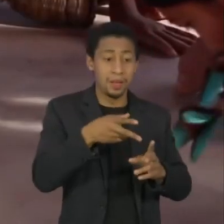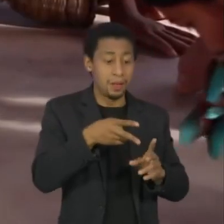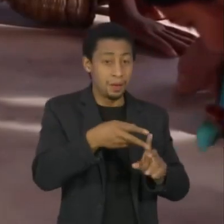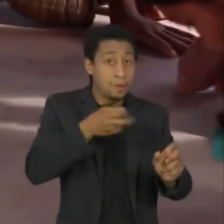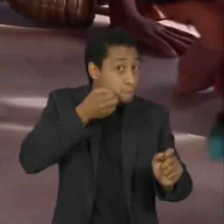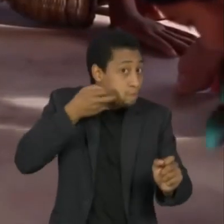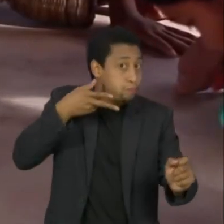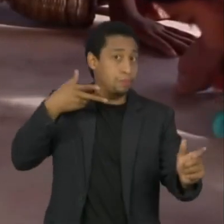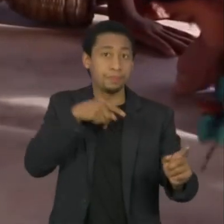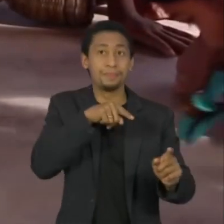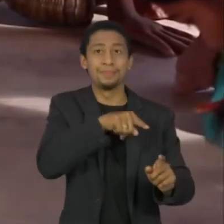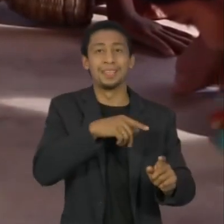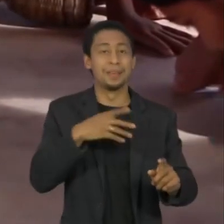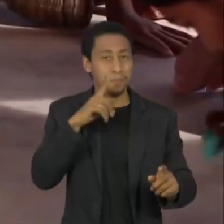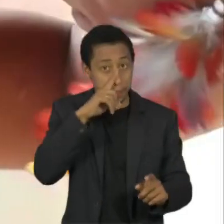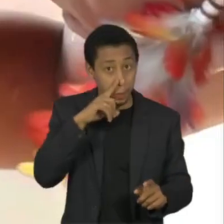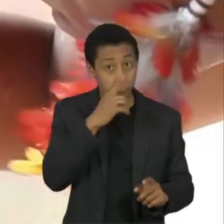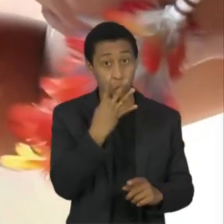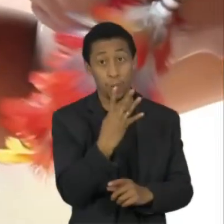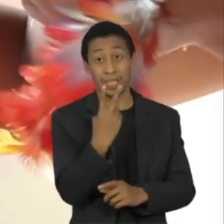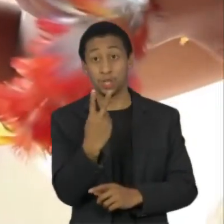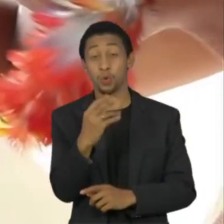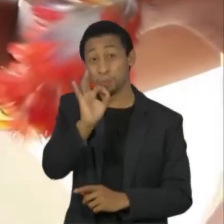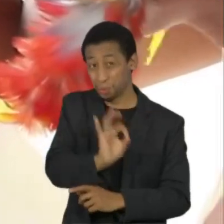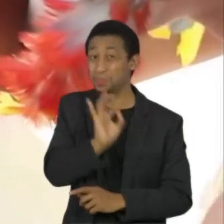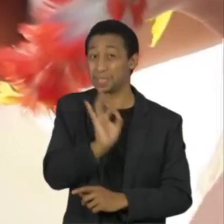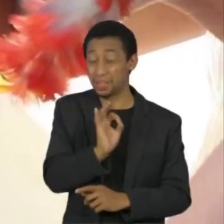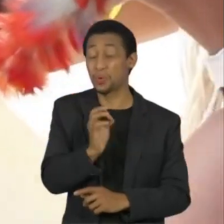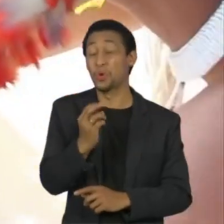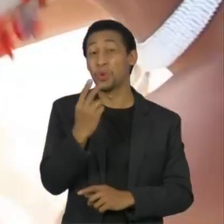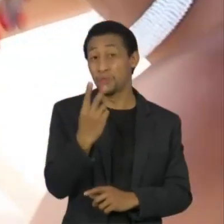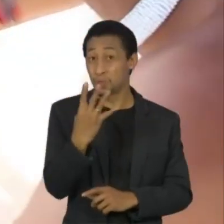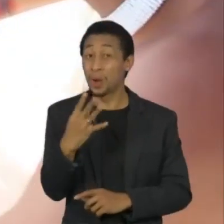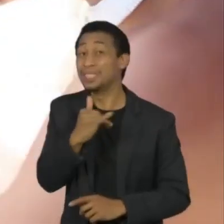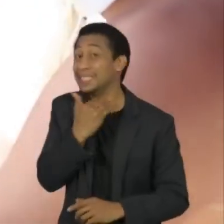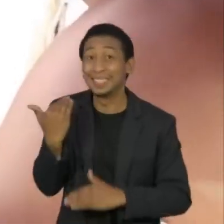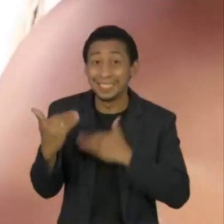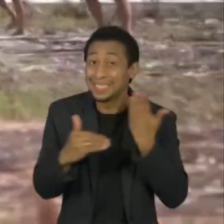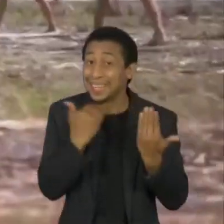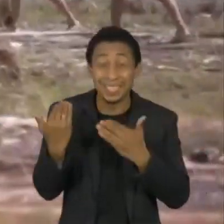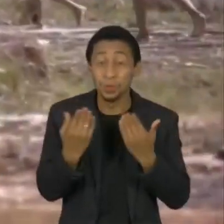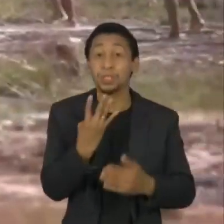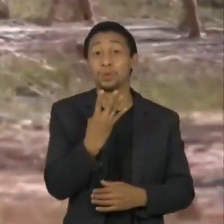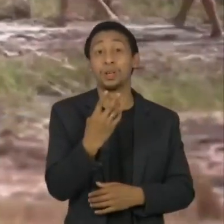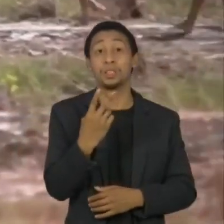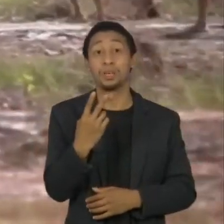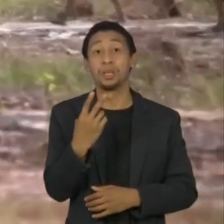eles representam 42% dos 24 assassinatos relatados no Brasil,